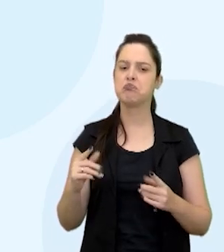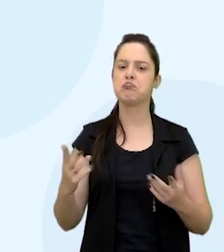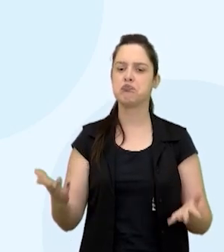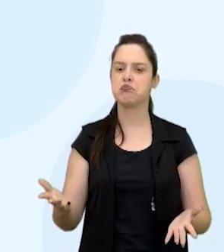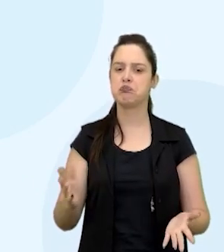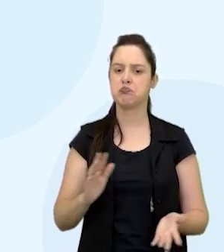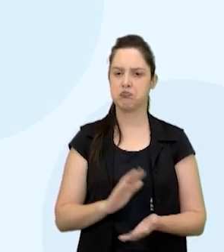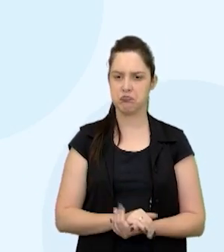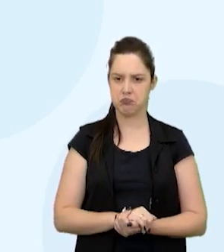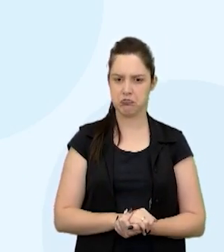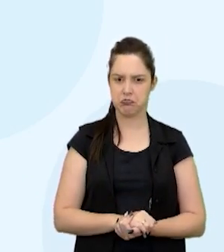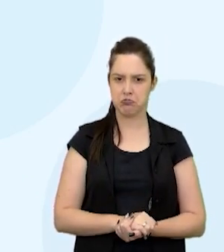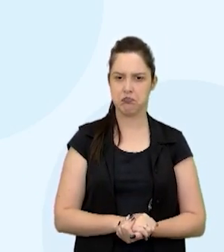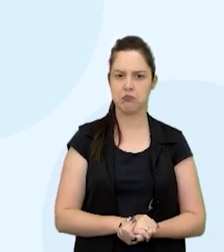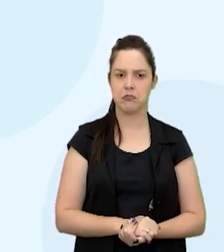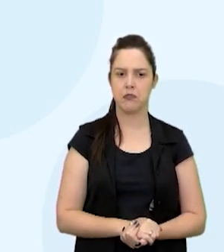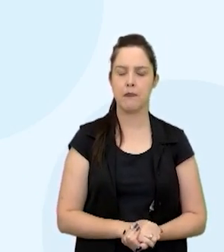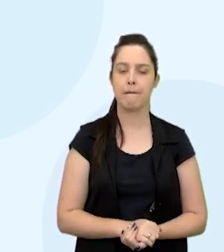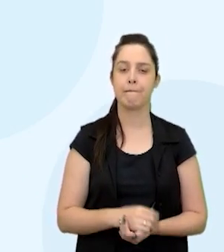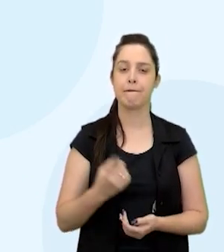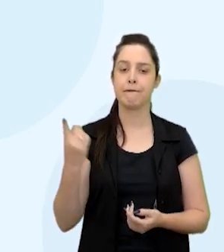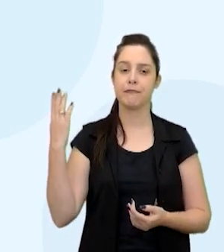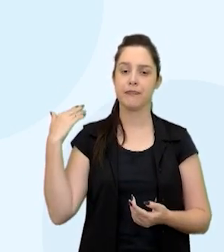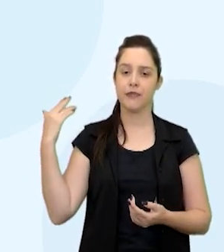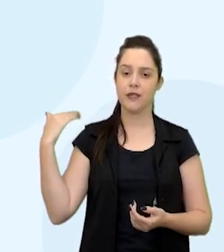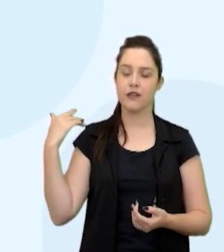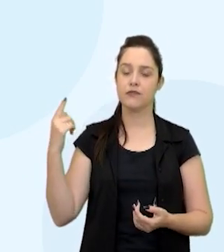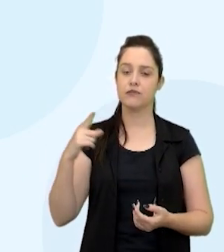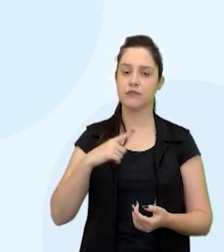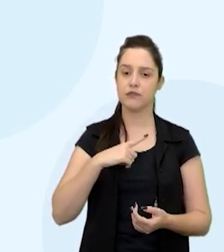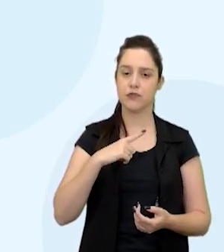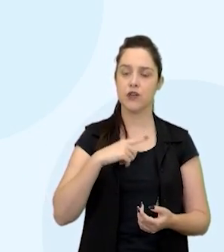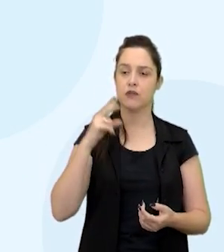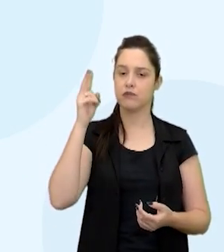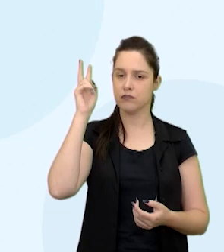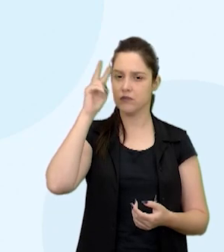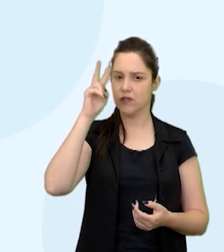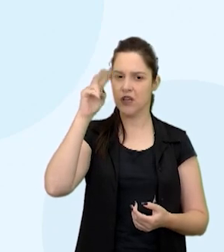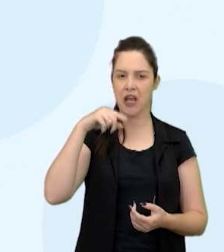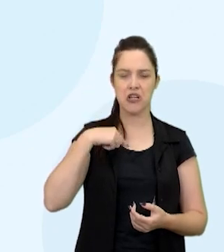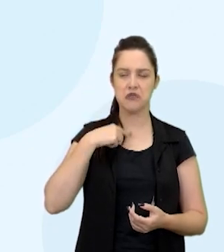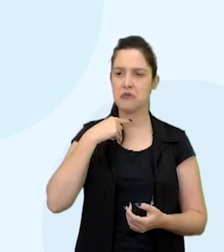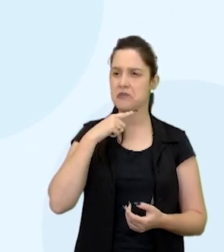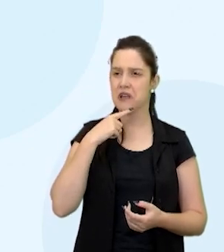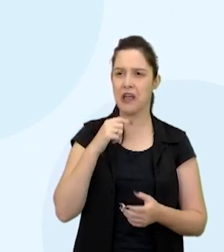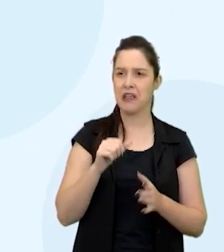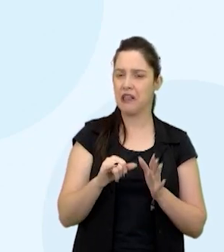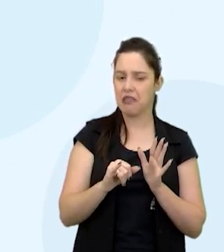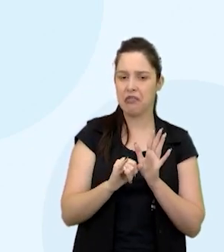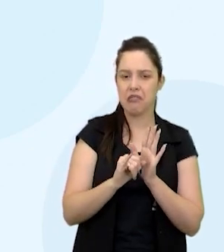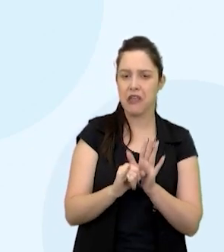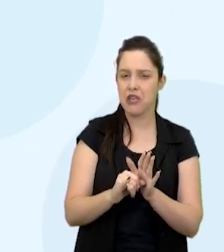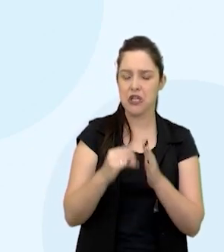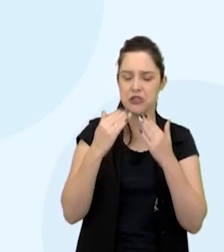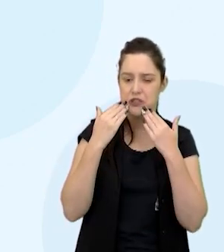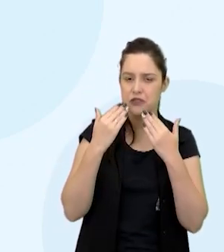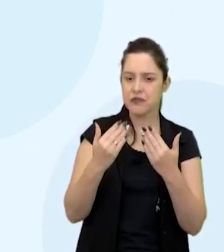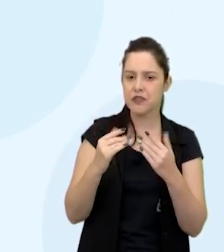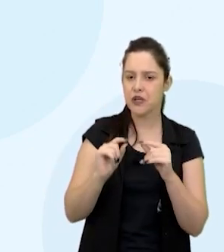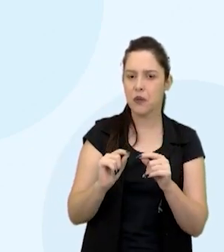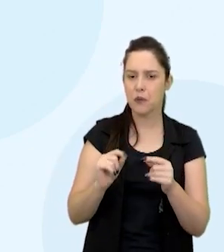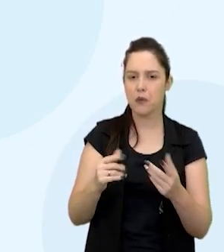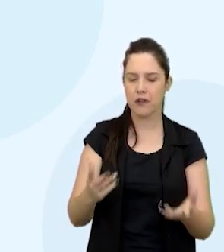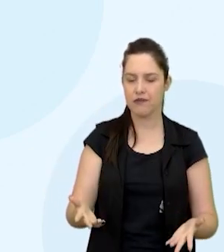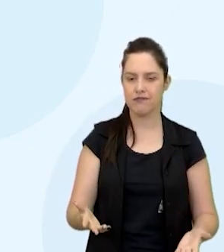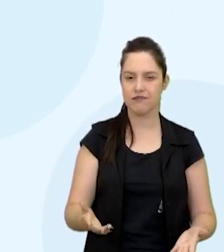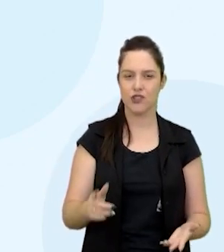seja simples, que nós falamos na aula passada, ou ele não tem nenhuma história, a gente não consegue identificar. O que você acha, Pro Mauro? Eu acho que não, eu só